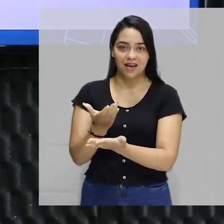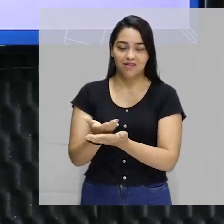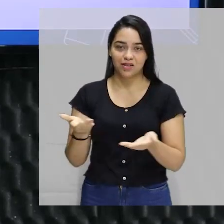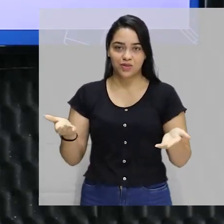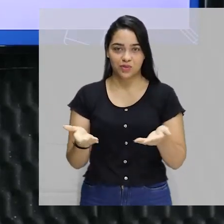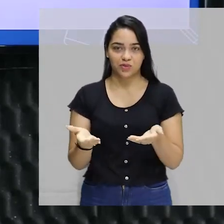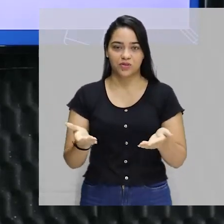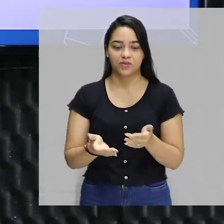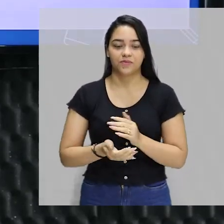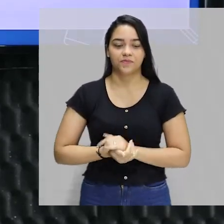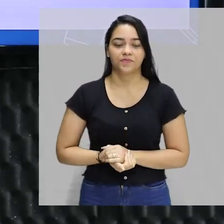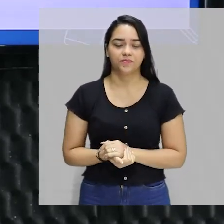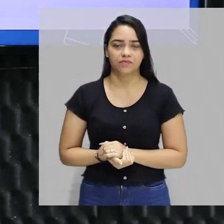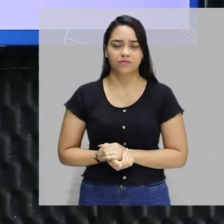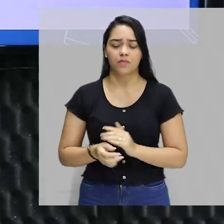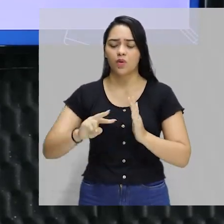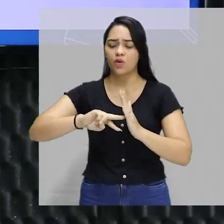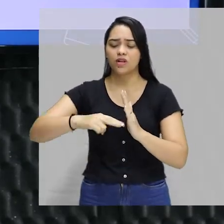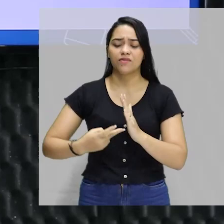hoje.